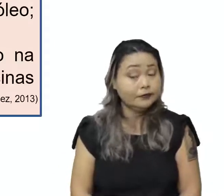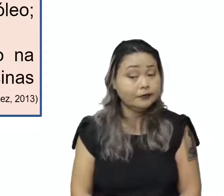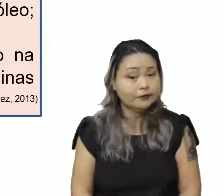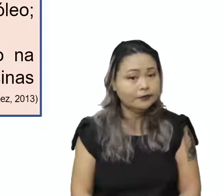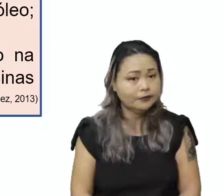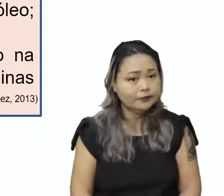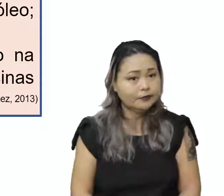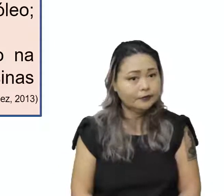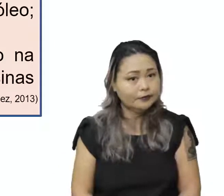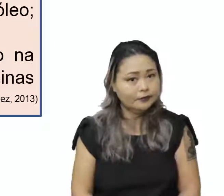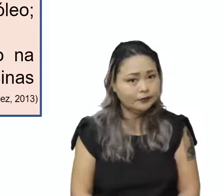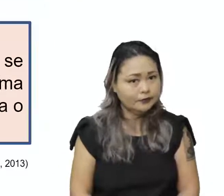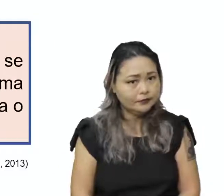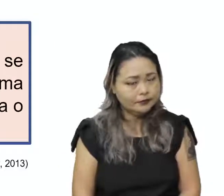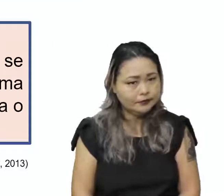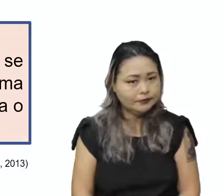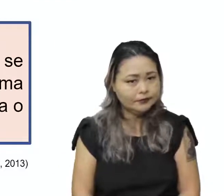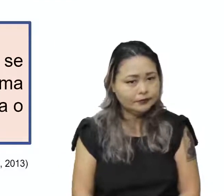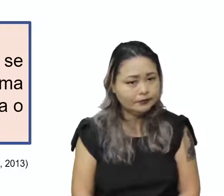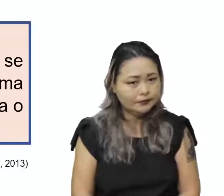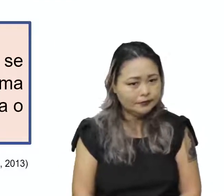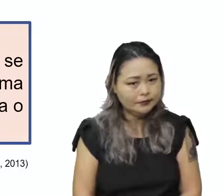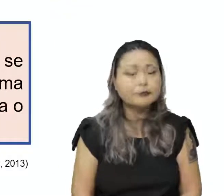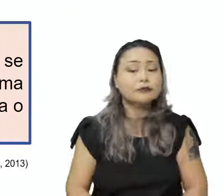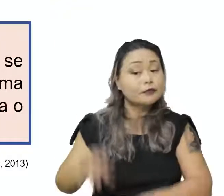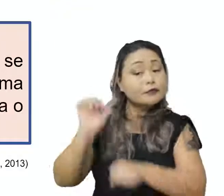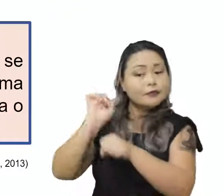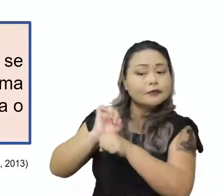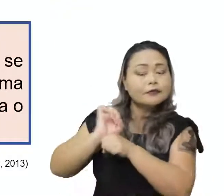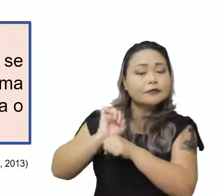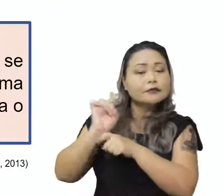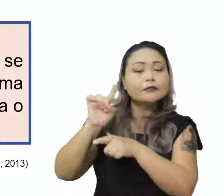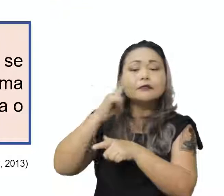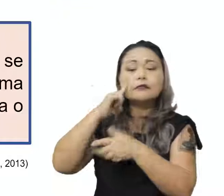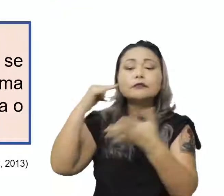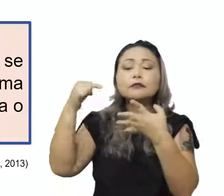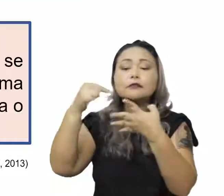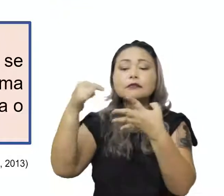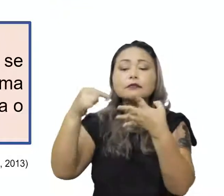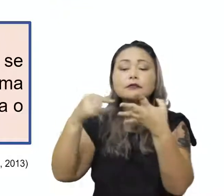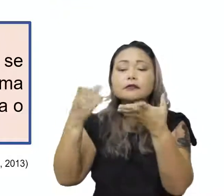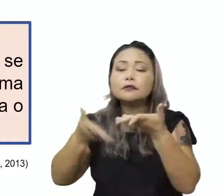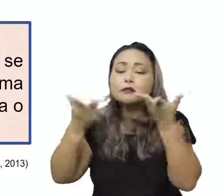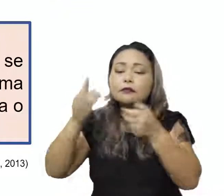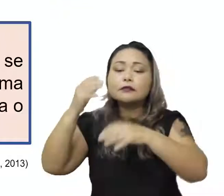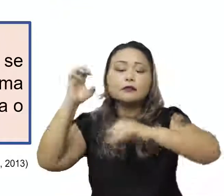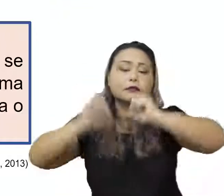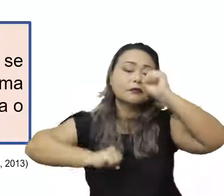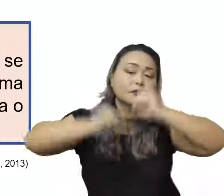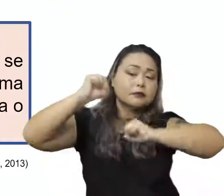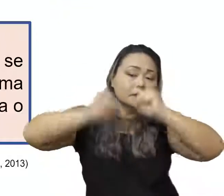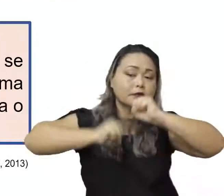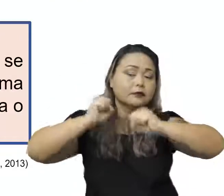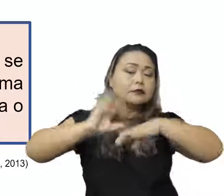próximo. Tem que pegar por aqui um pouquinho, né? Quais são os fatores que favoreceram a industrialização?